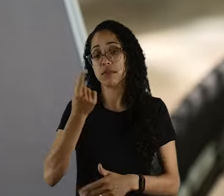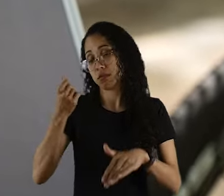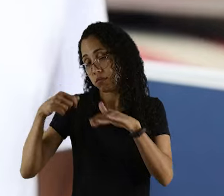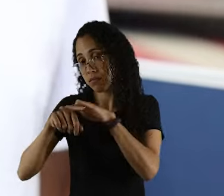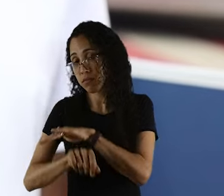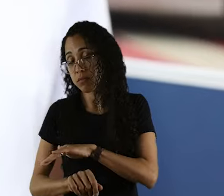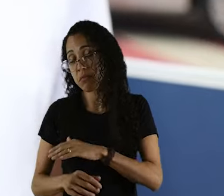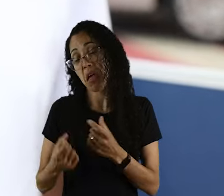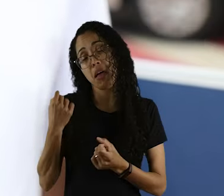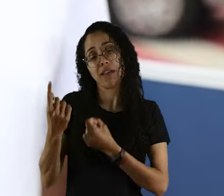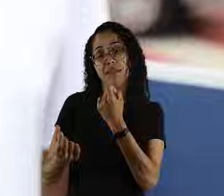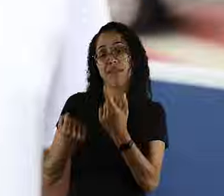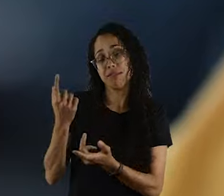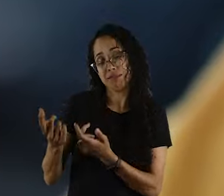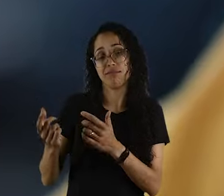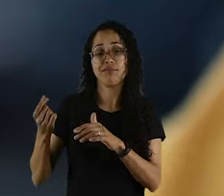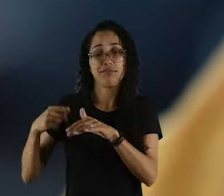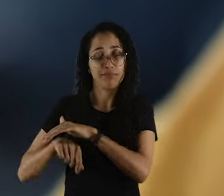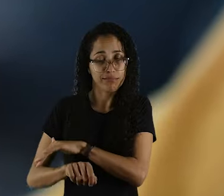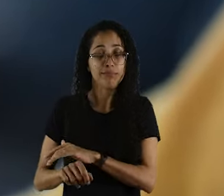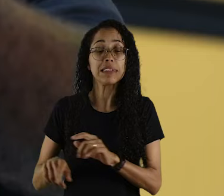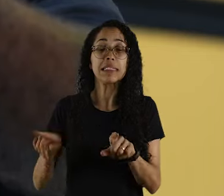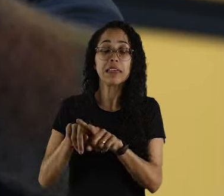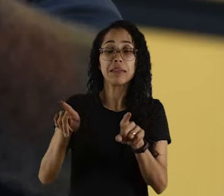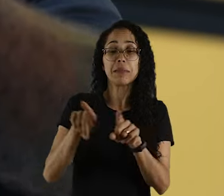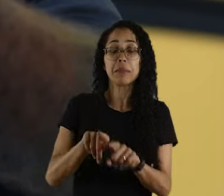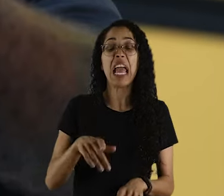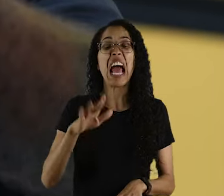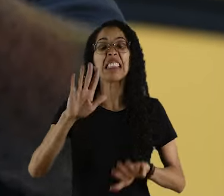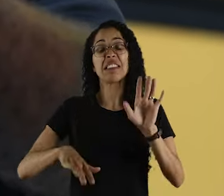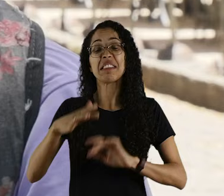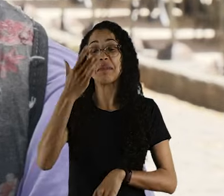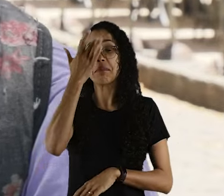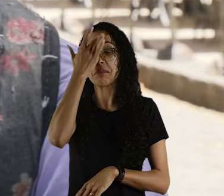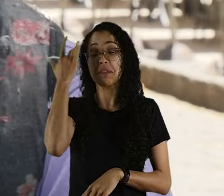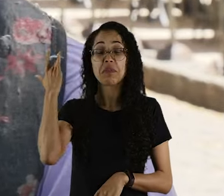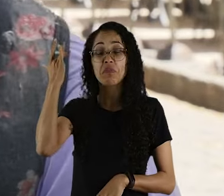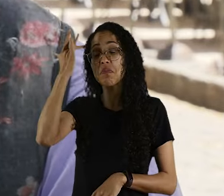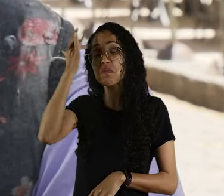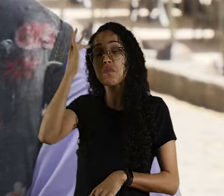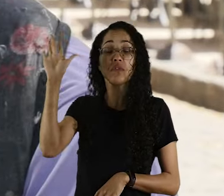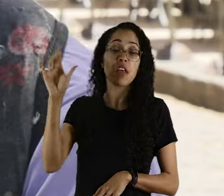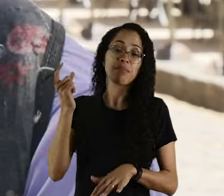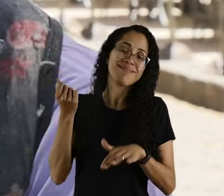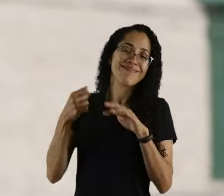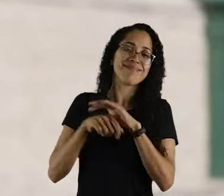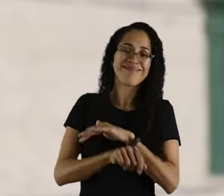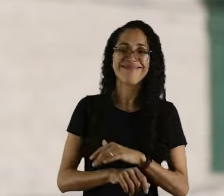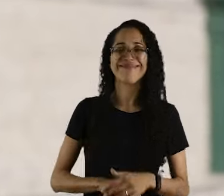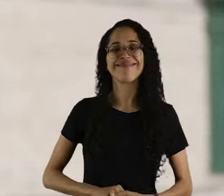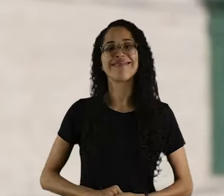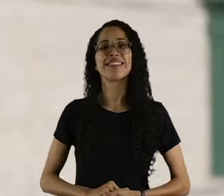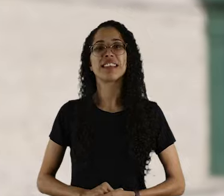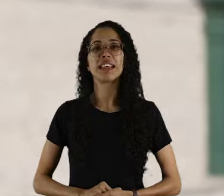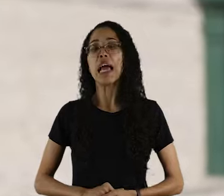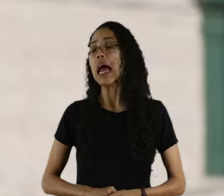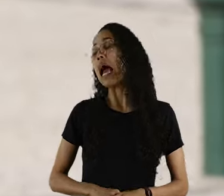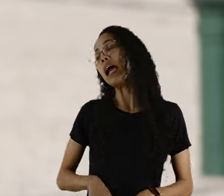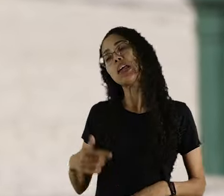aqueles que investem de vez em quando e até aqueles que nem sabem que são investidores. Ah,